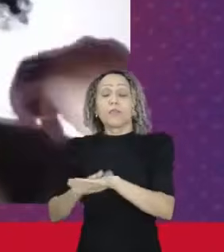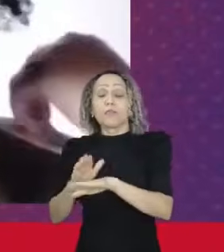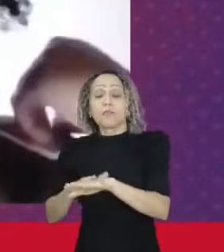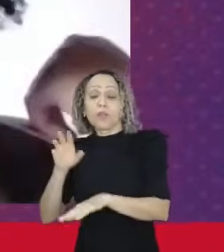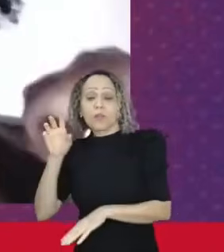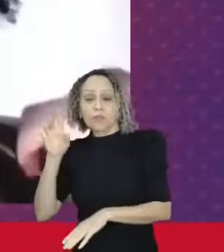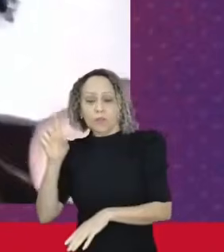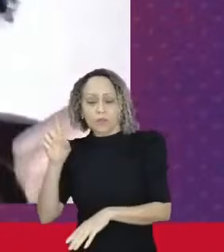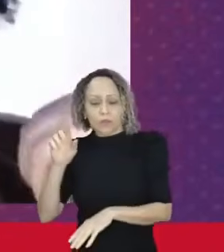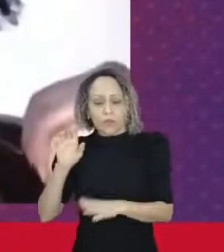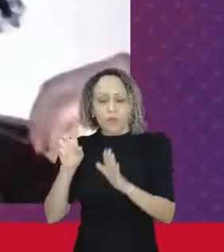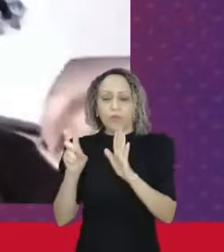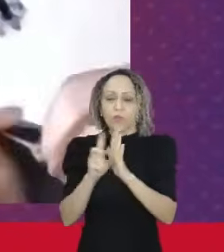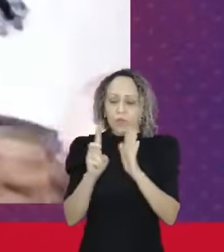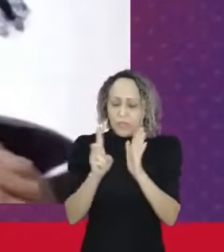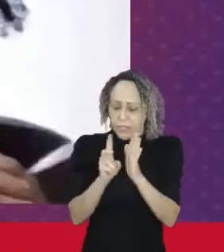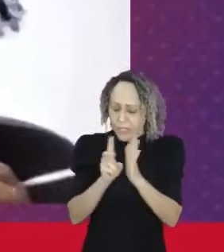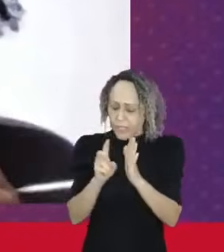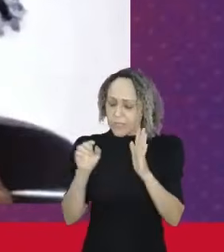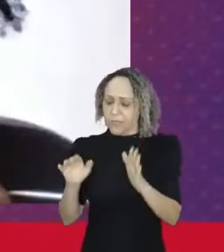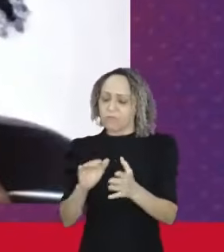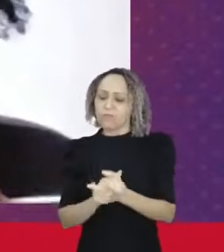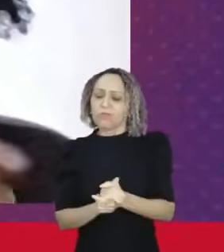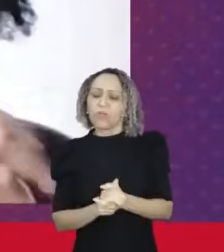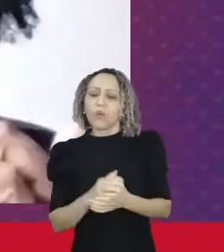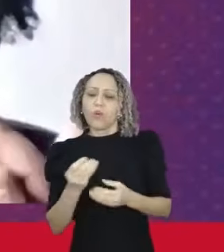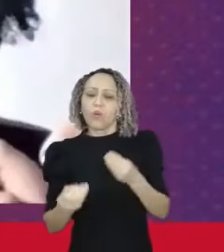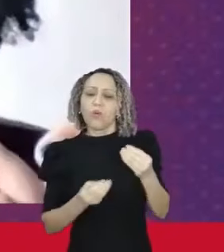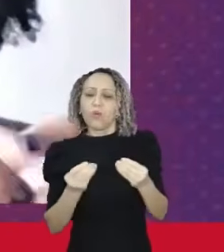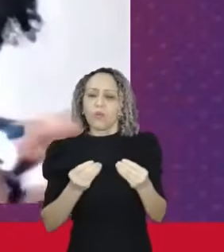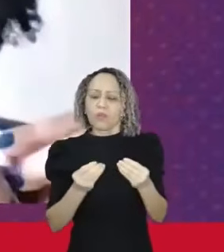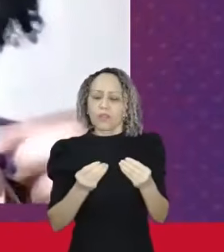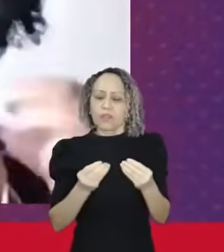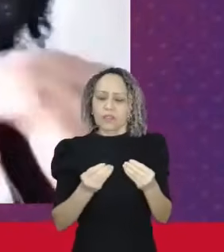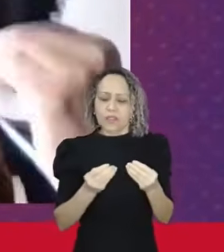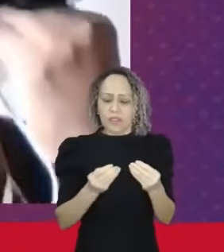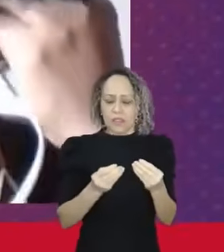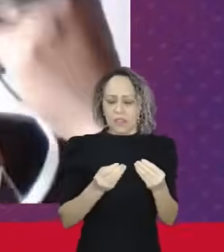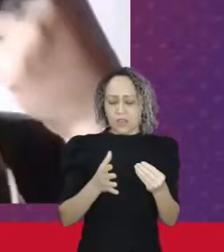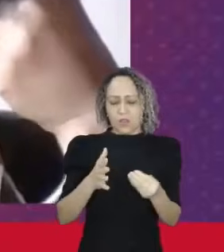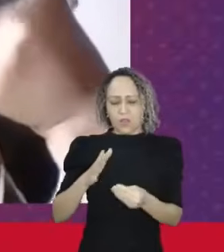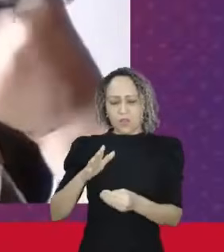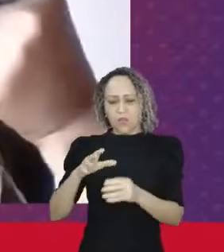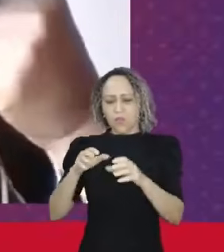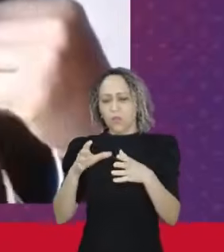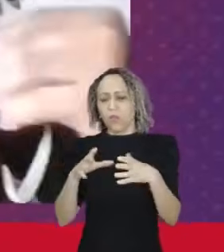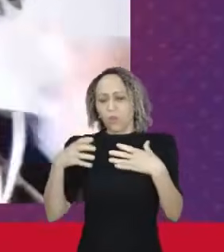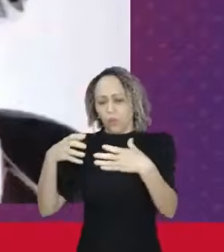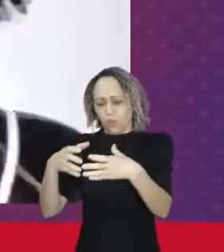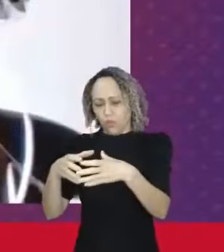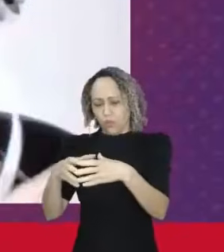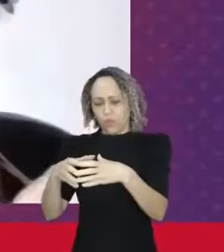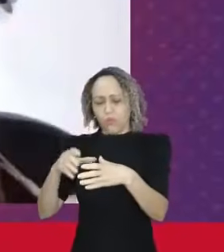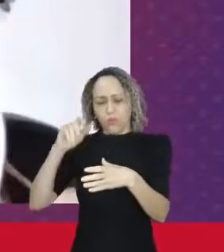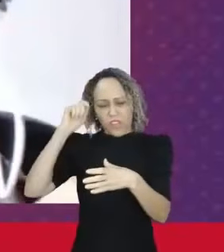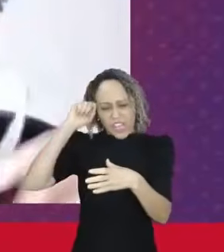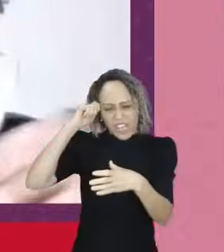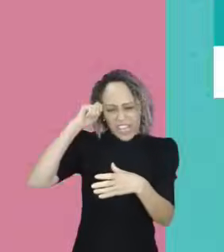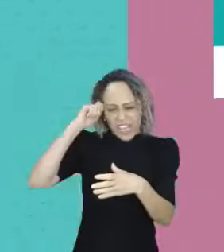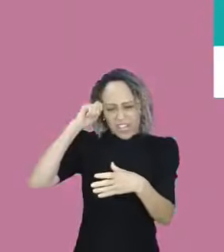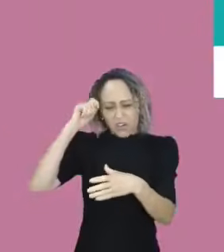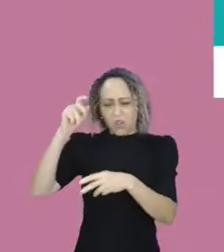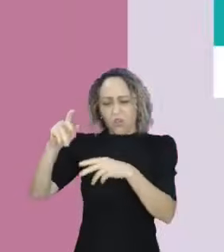nessa história de colonização majoritárias, que são as populações negras, os grupos humanos negros que